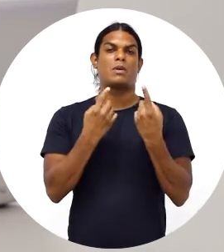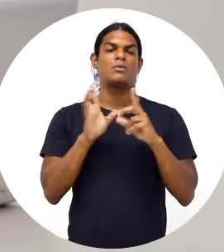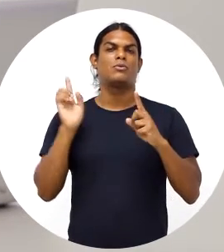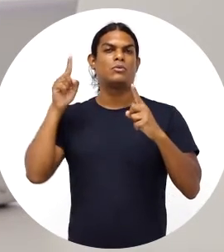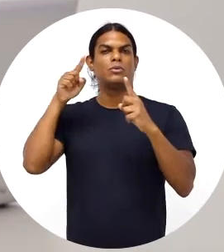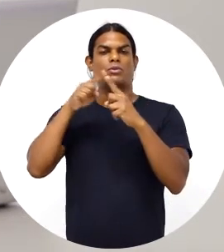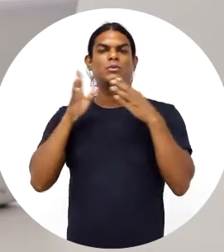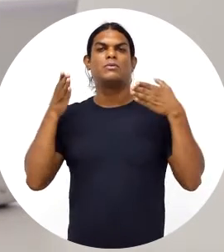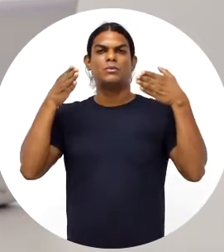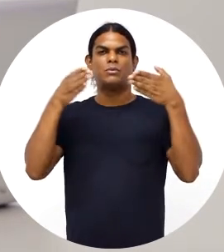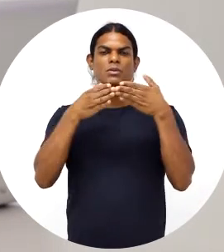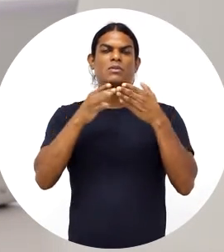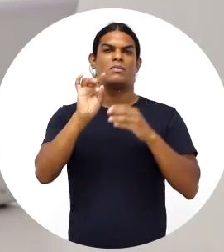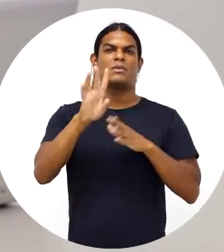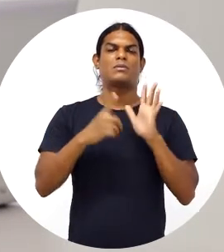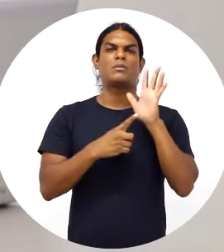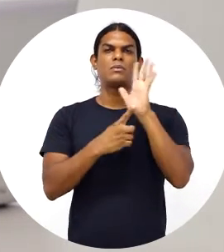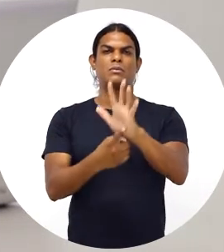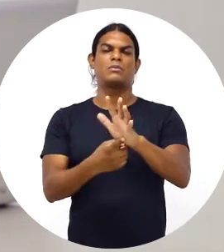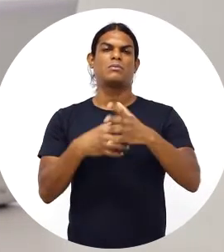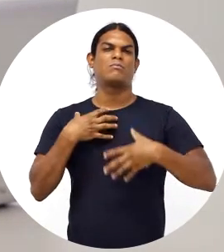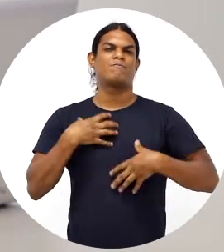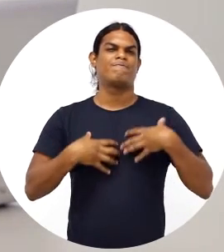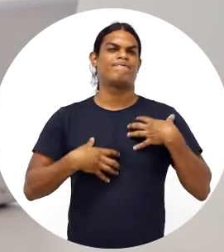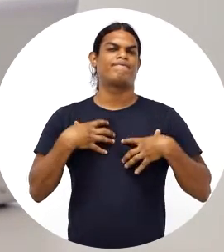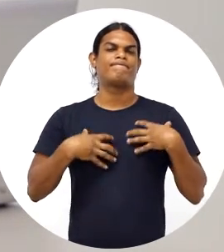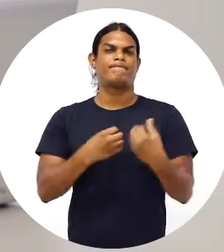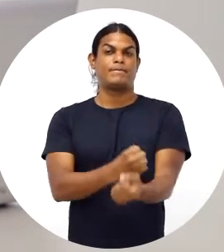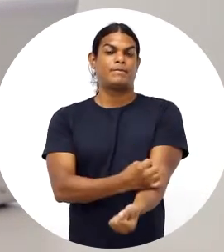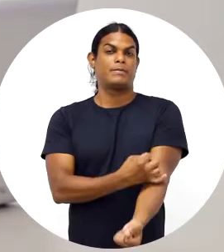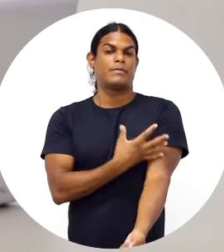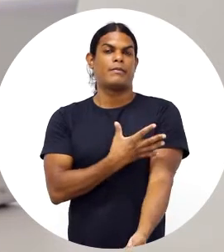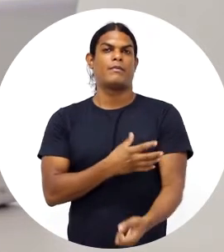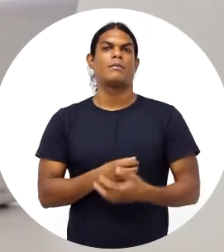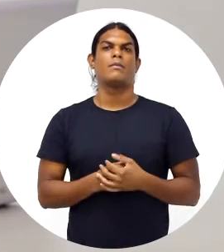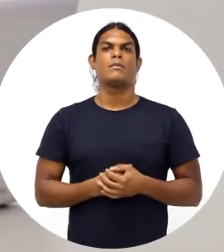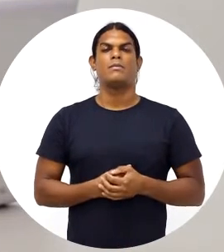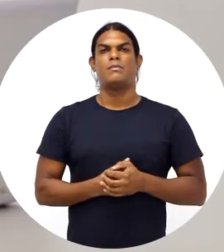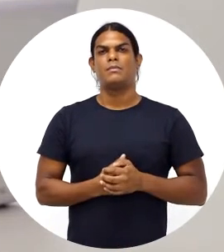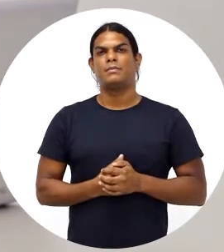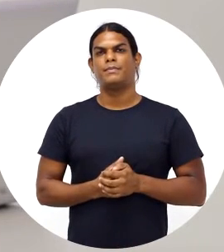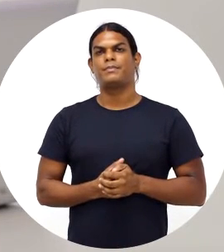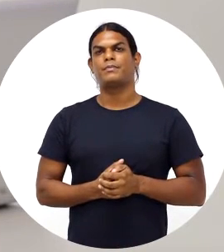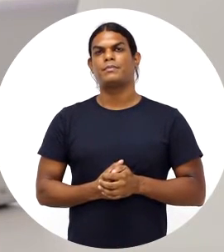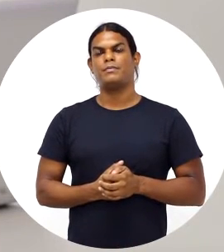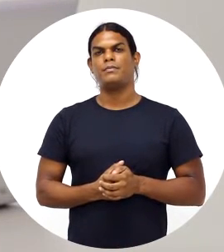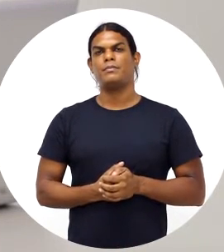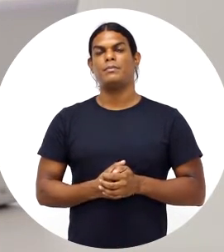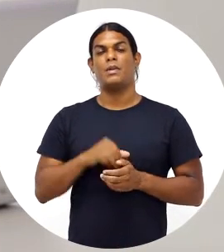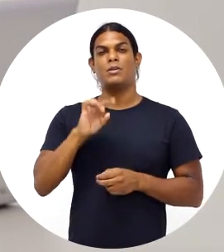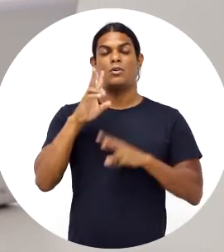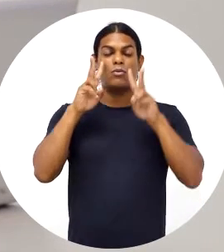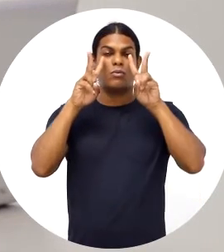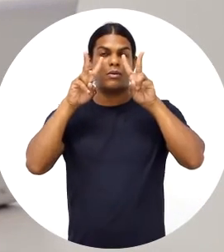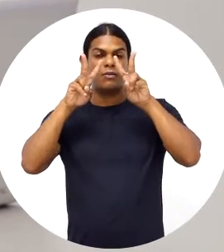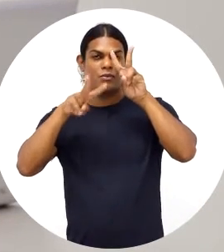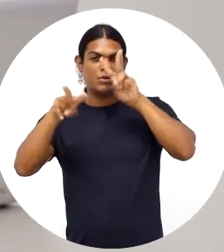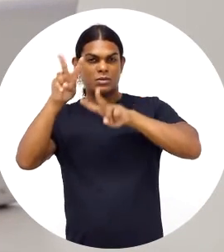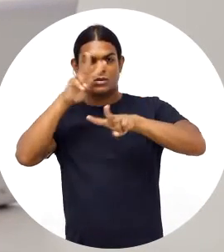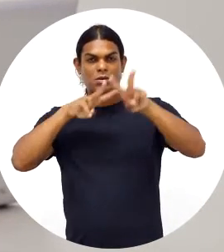ou não. Ela, sim, um produto da expressão do homem sobre si e sobre o mundo que o